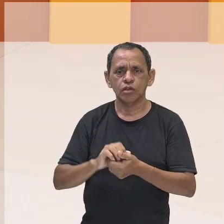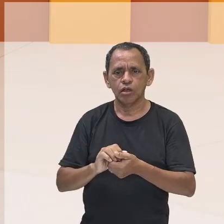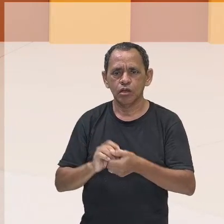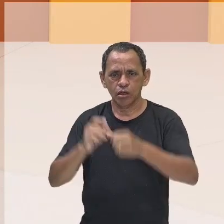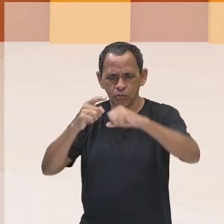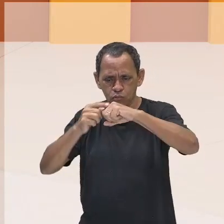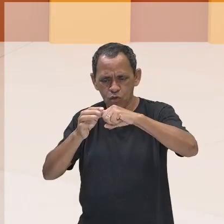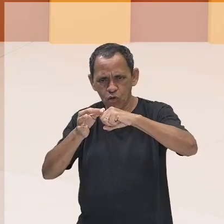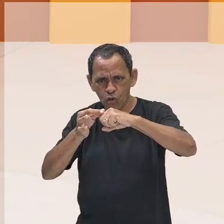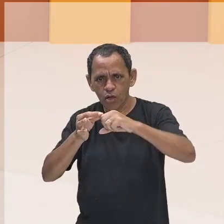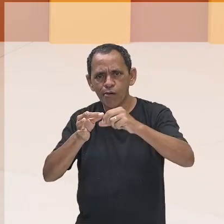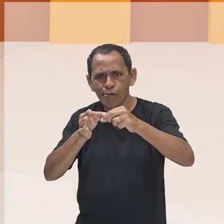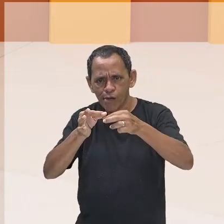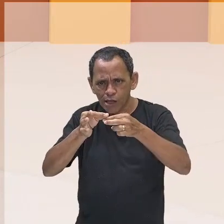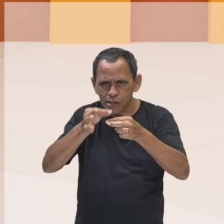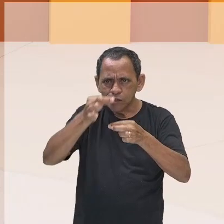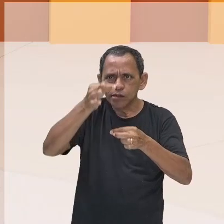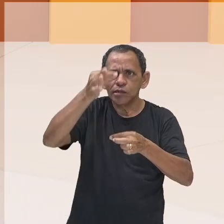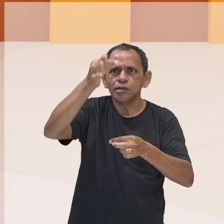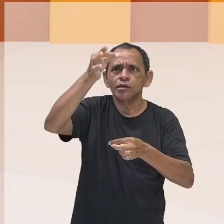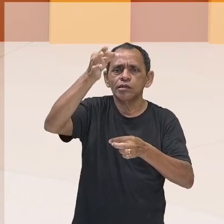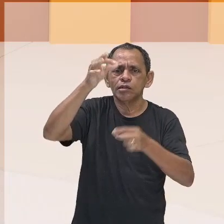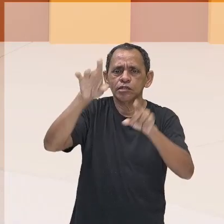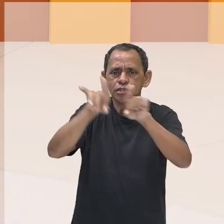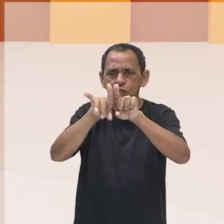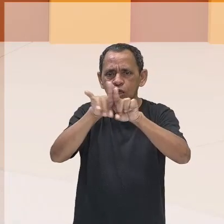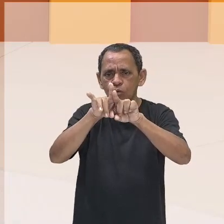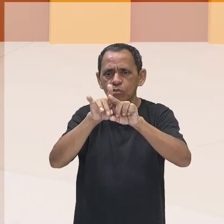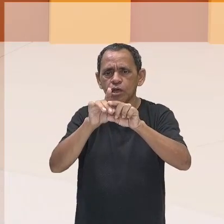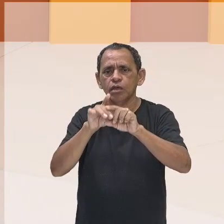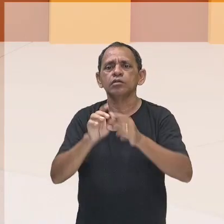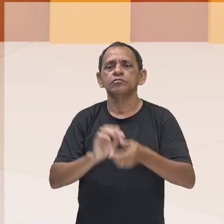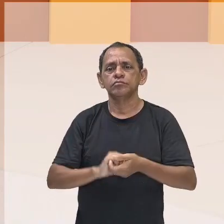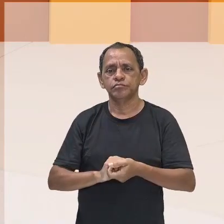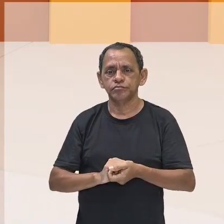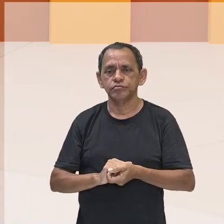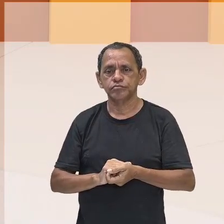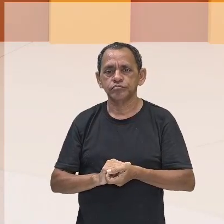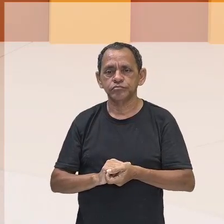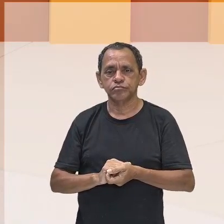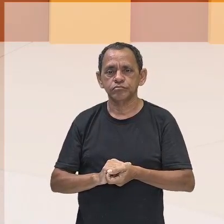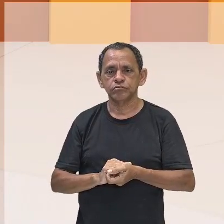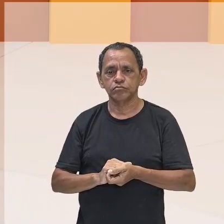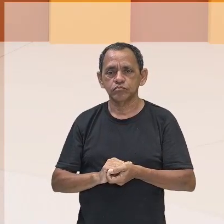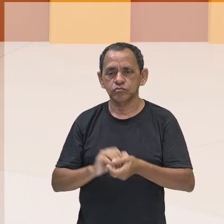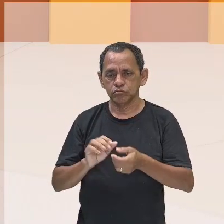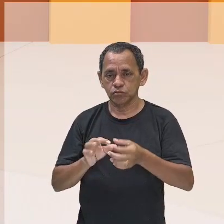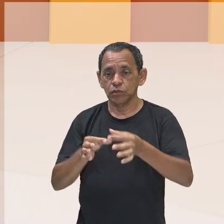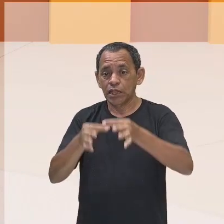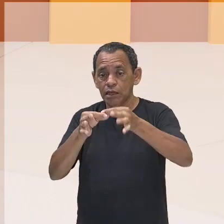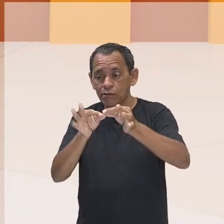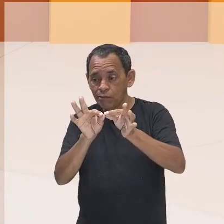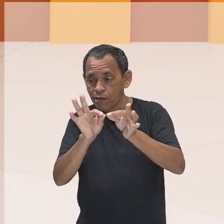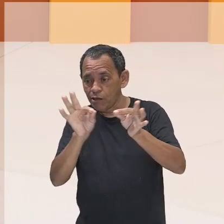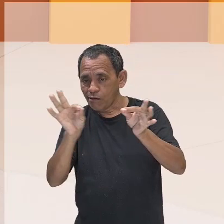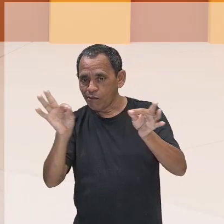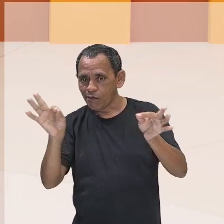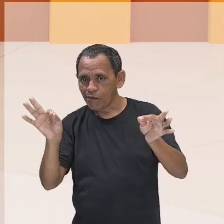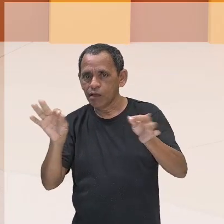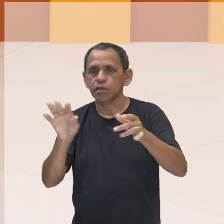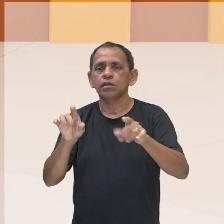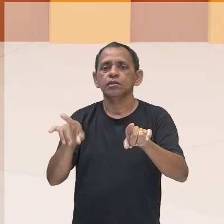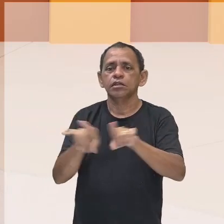dado a respeito aqui. Essa constelação que você está vendo do GPS americano, ela é